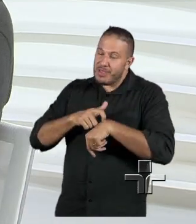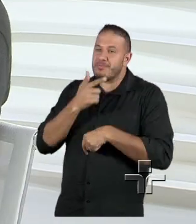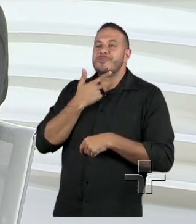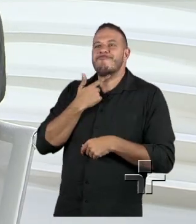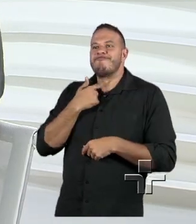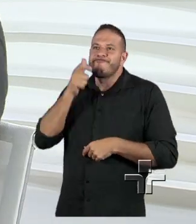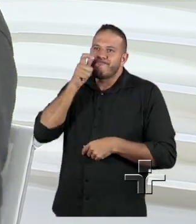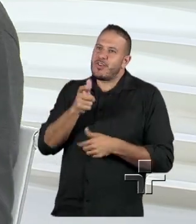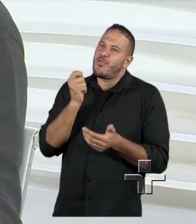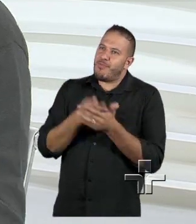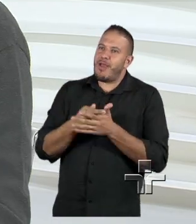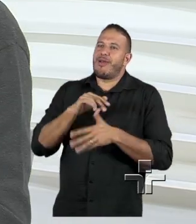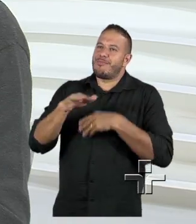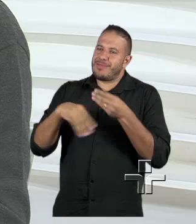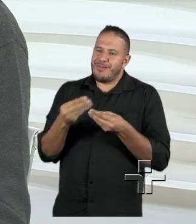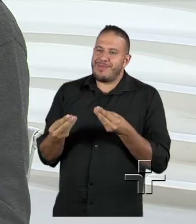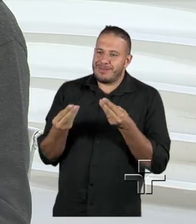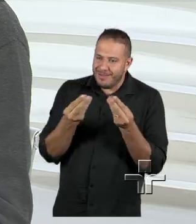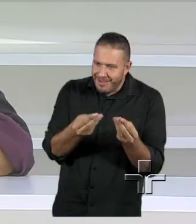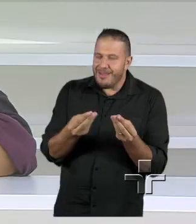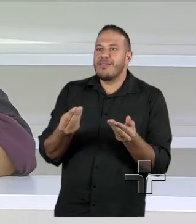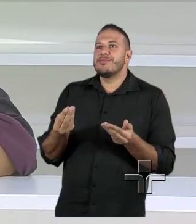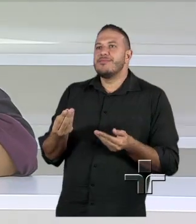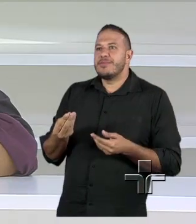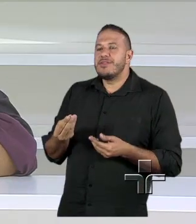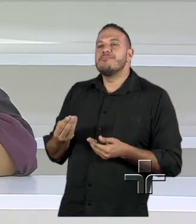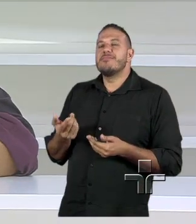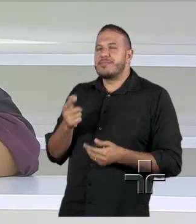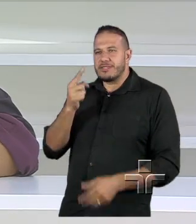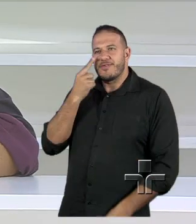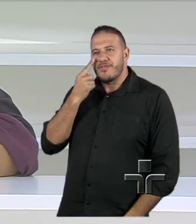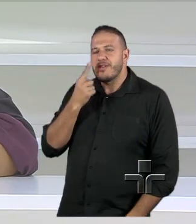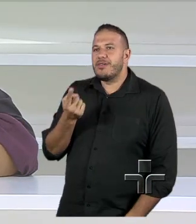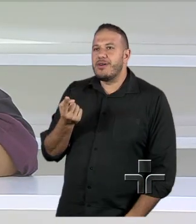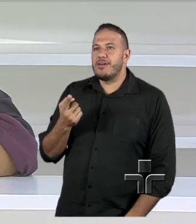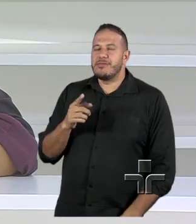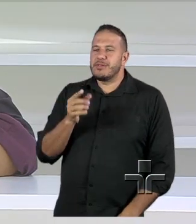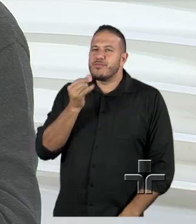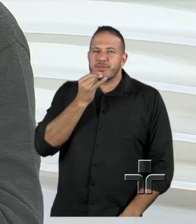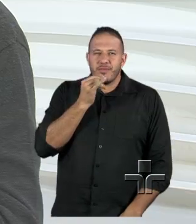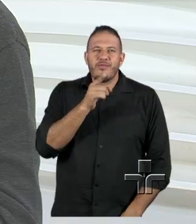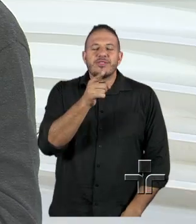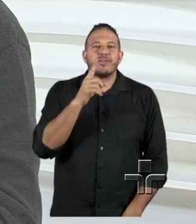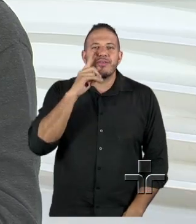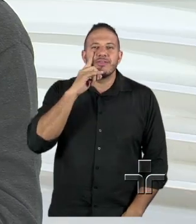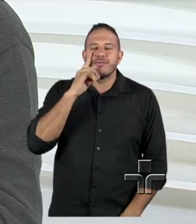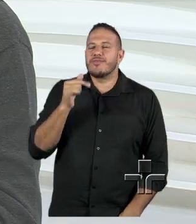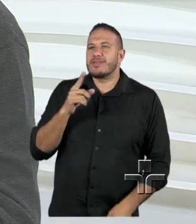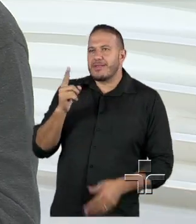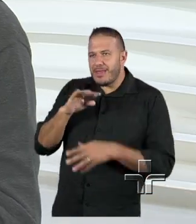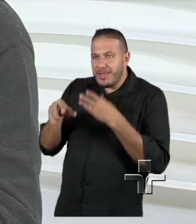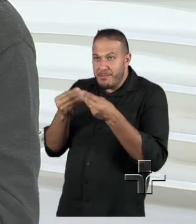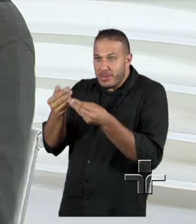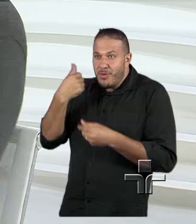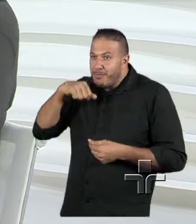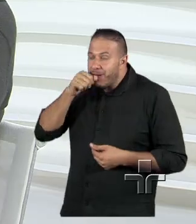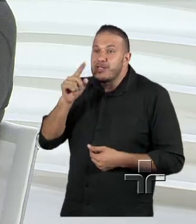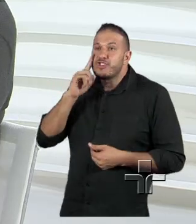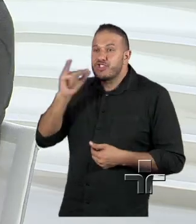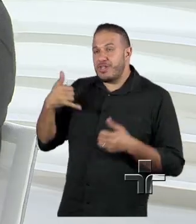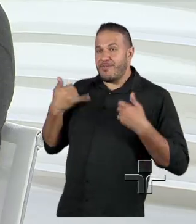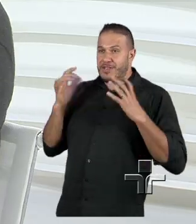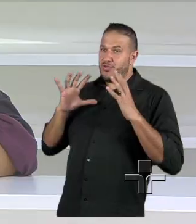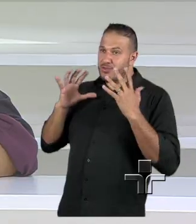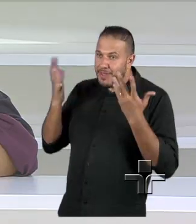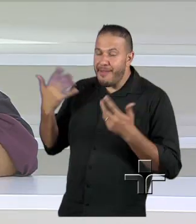a gente... concorrendo com... Mas veja, Fernando, você tem que dar presente para tua mãe no dia do aniversário dela, no dia das mães. Então, dá sempre ou